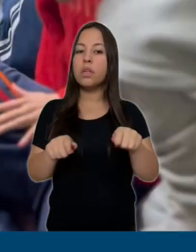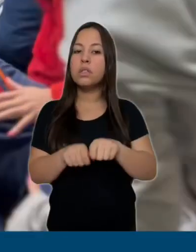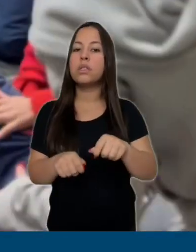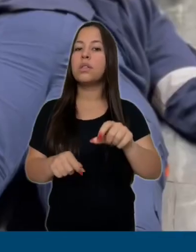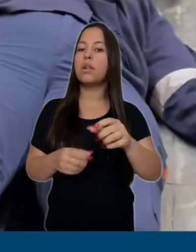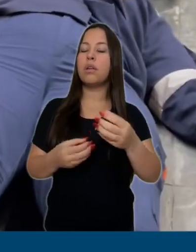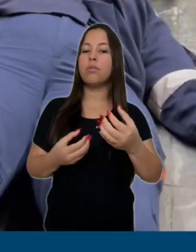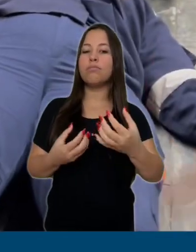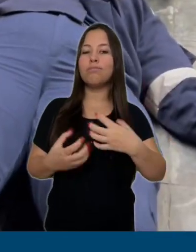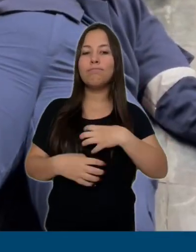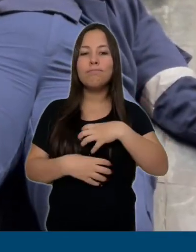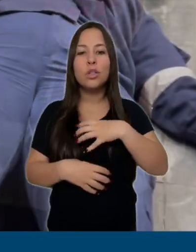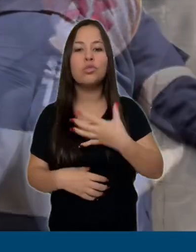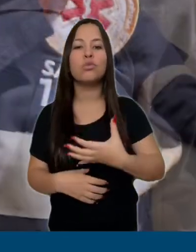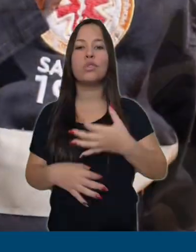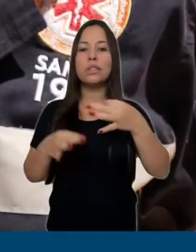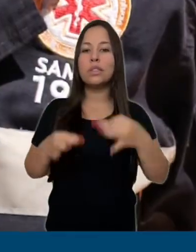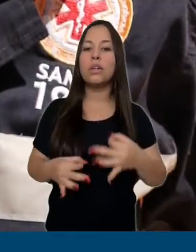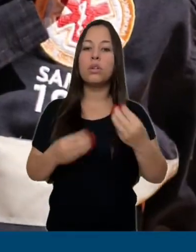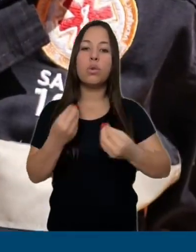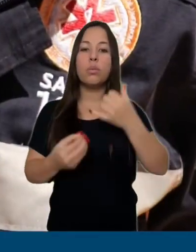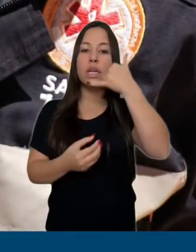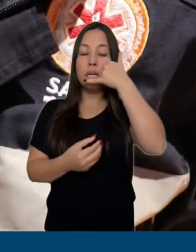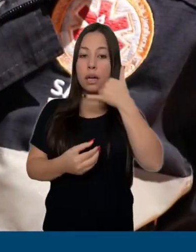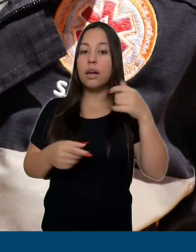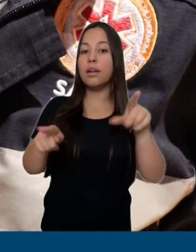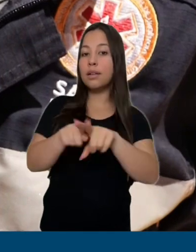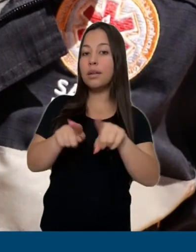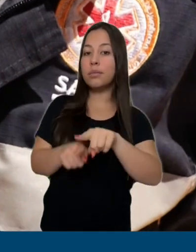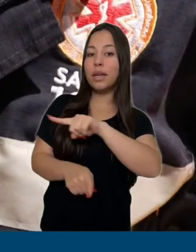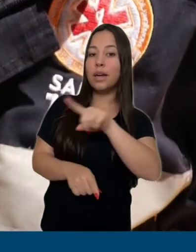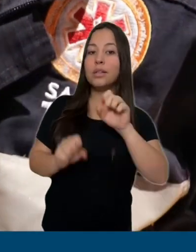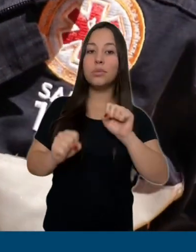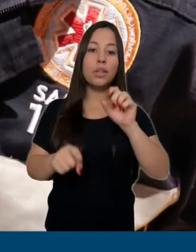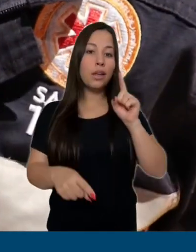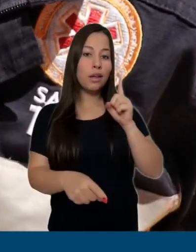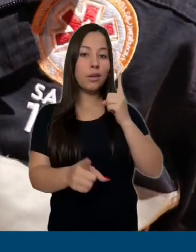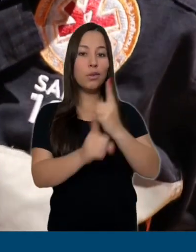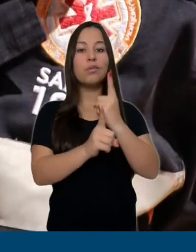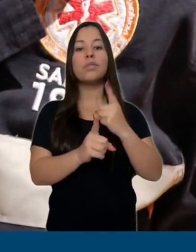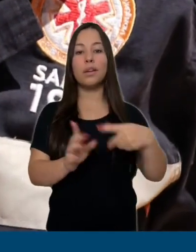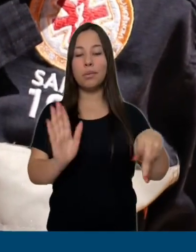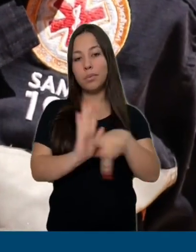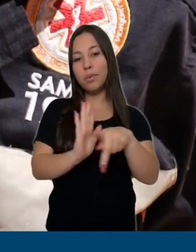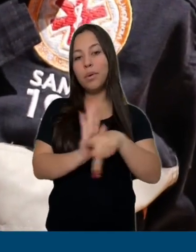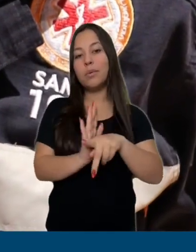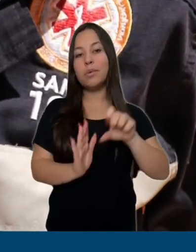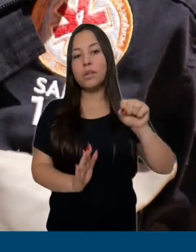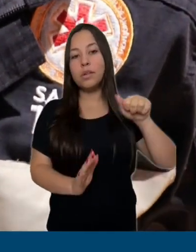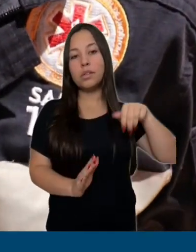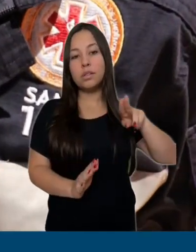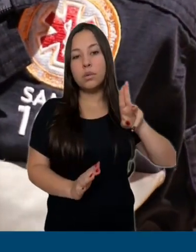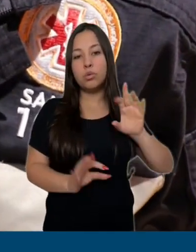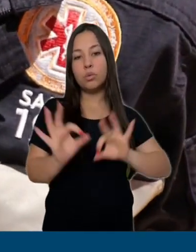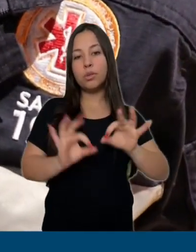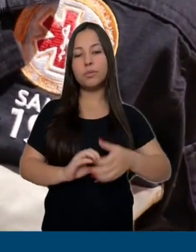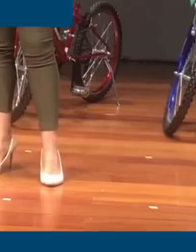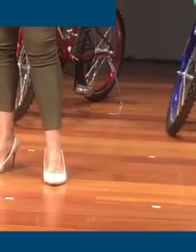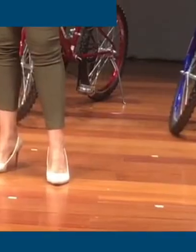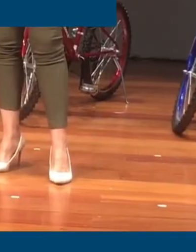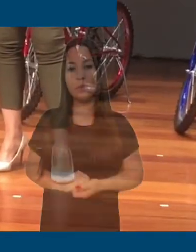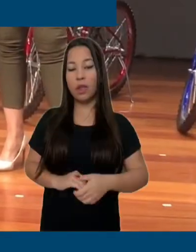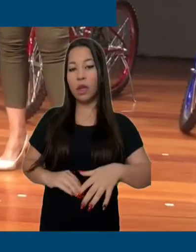o que fazer, como acionar o serviço, né? E elas poderem se achar dentro do meio do SAMUzinho desse